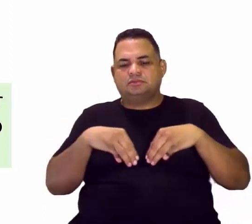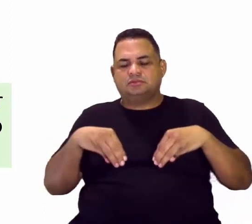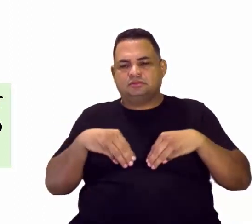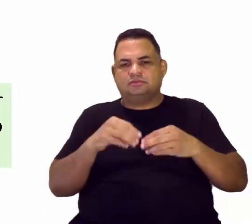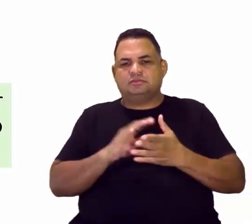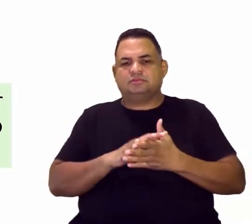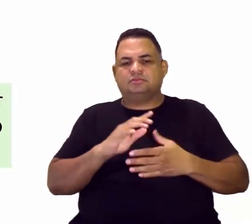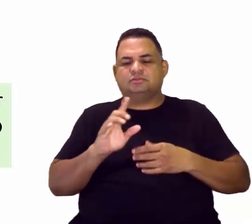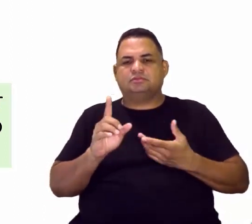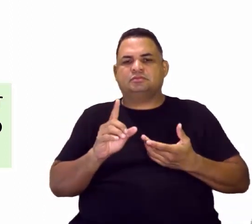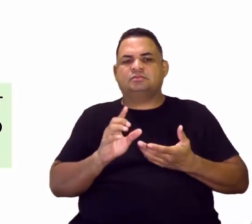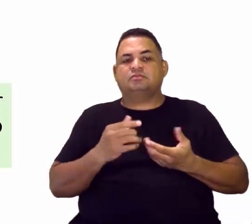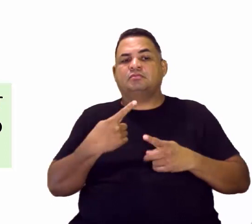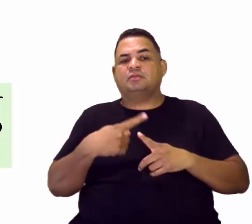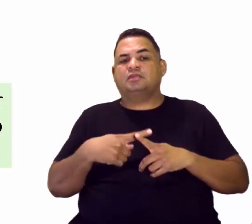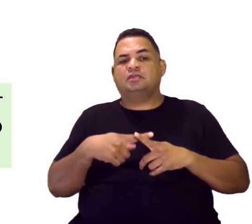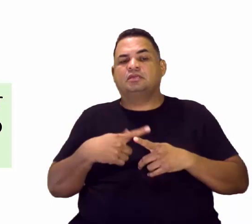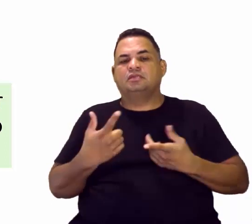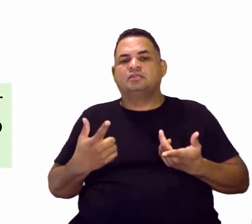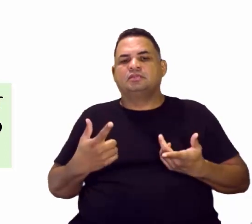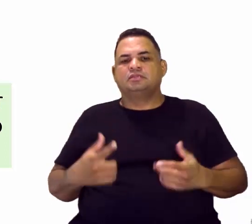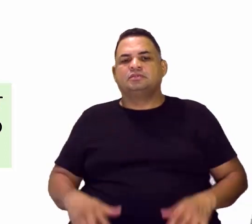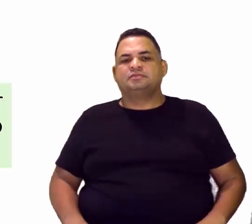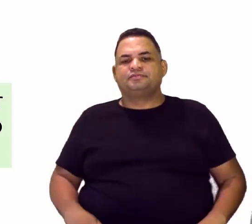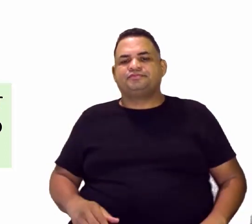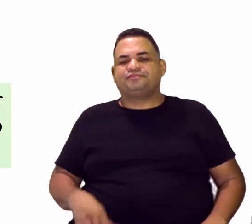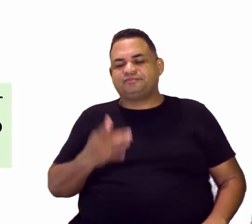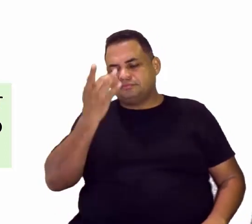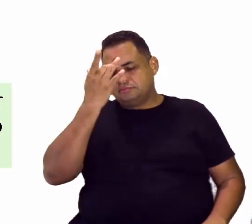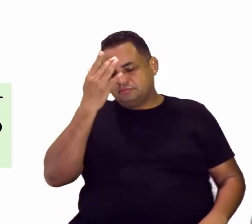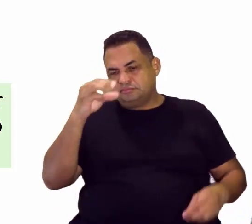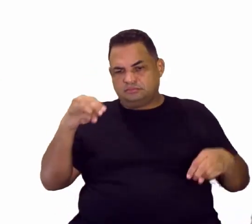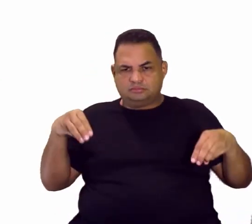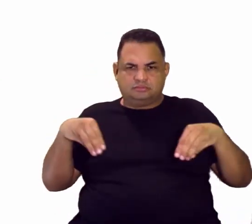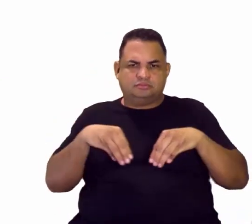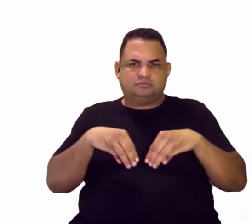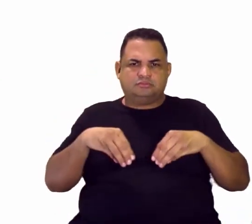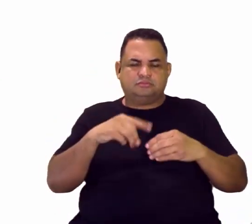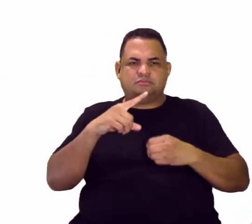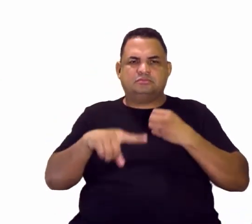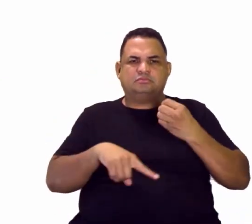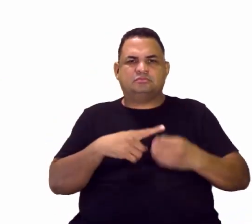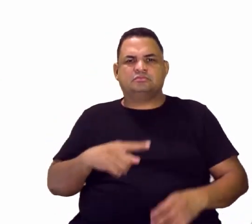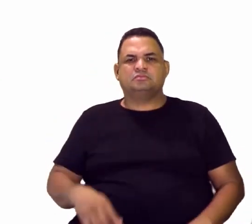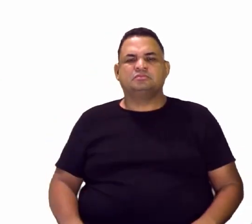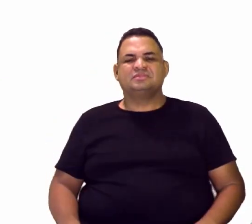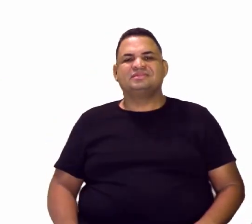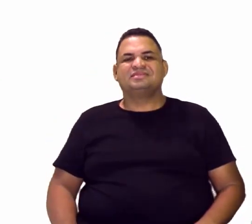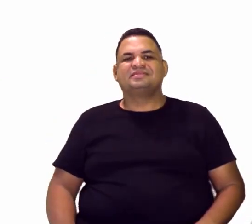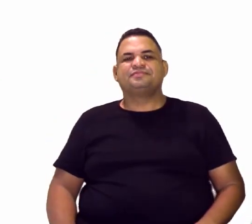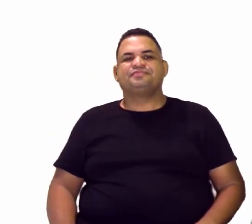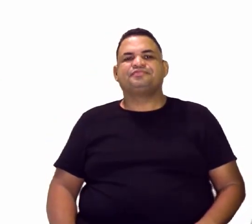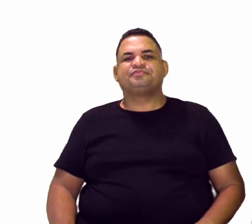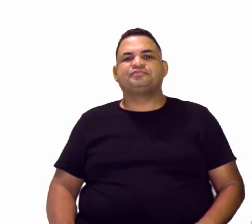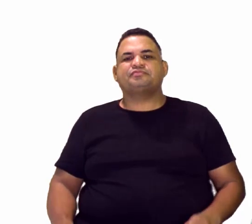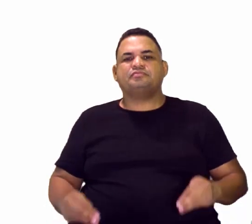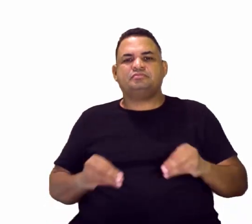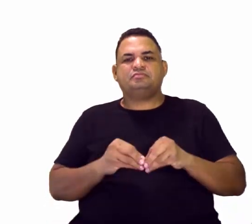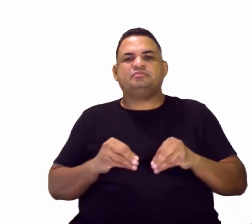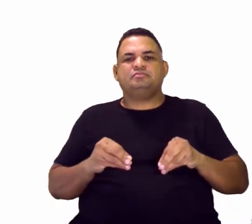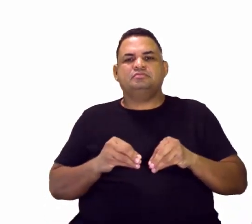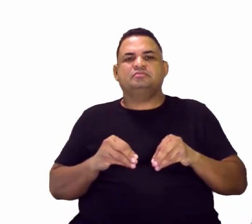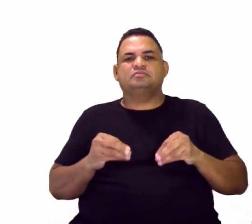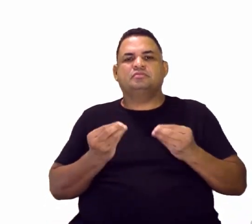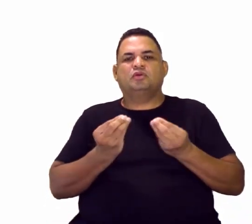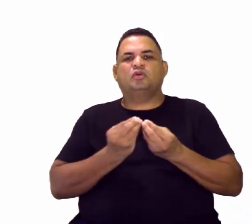átomo pelo outro, devido à sua facilidade de atrair elétrons. Agora, a molécula do gás